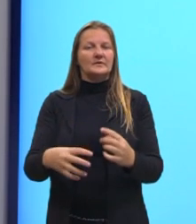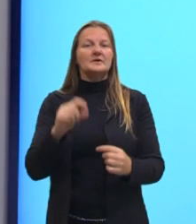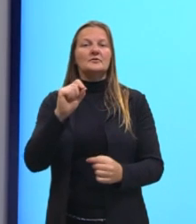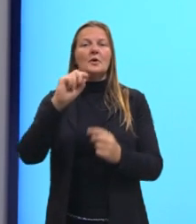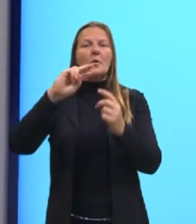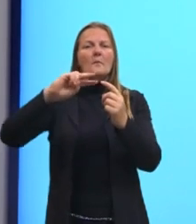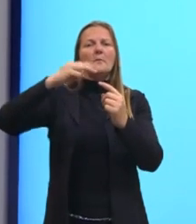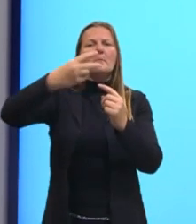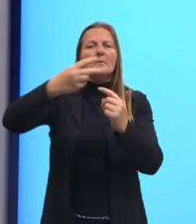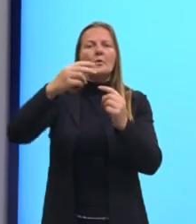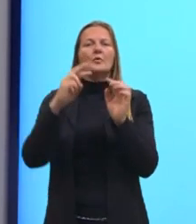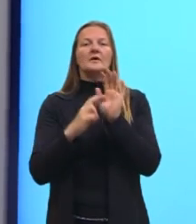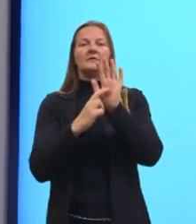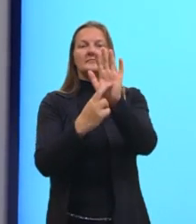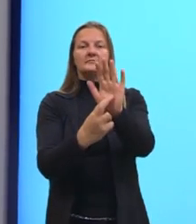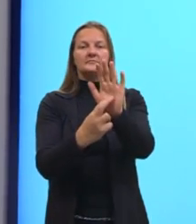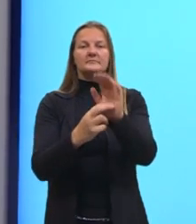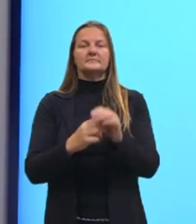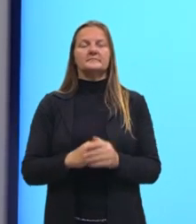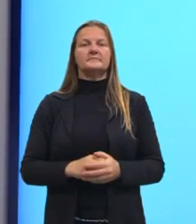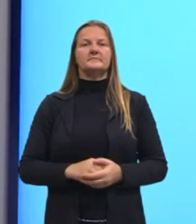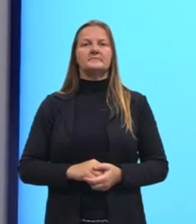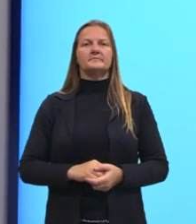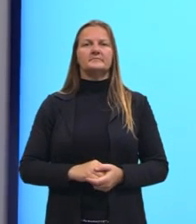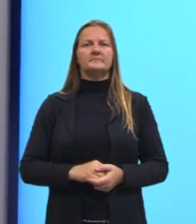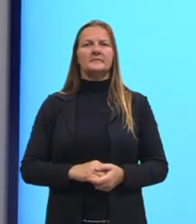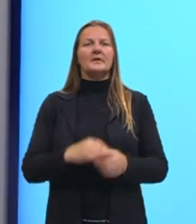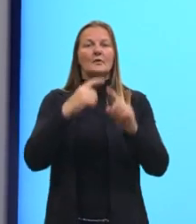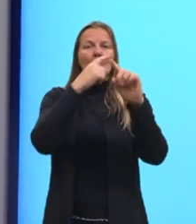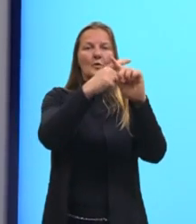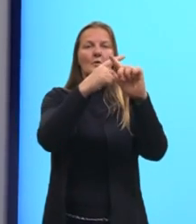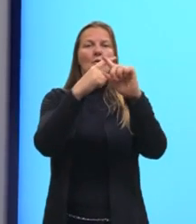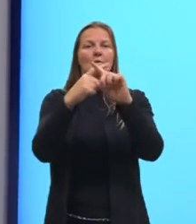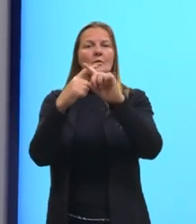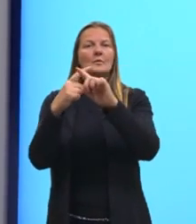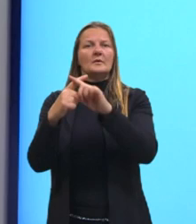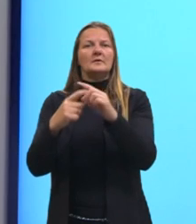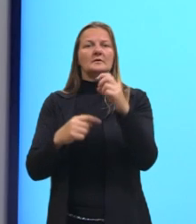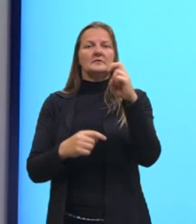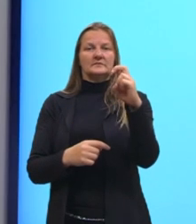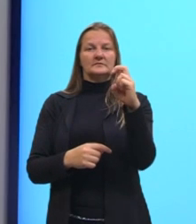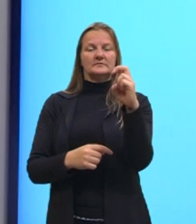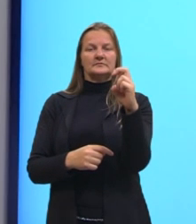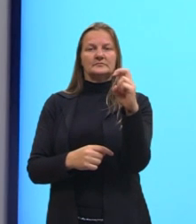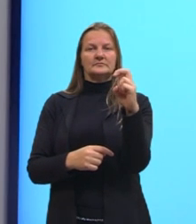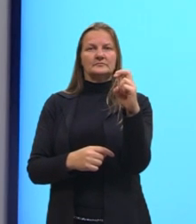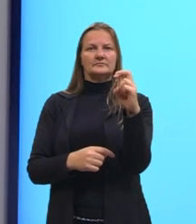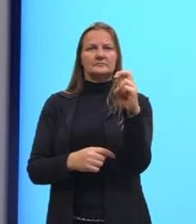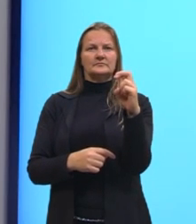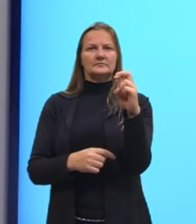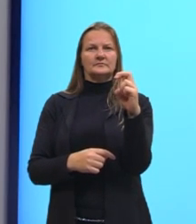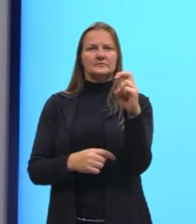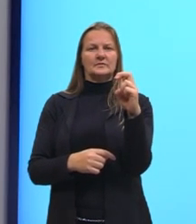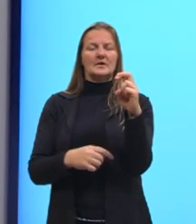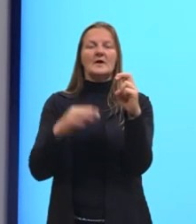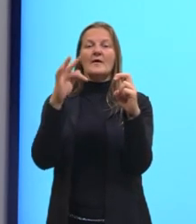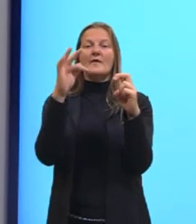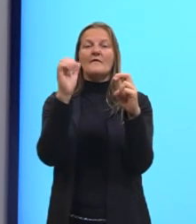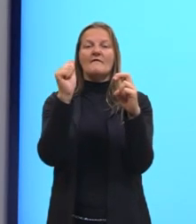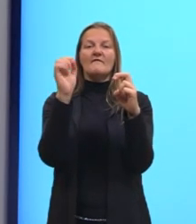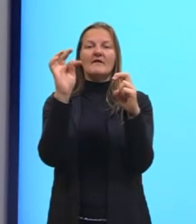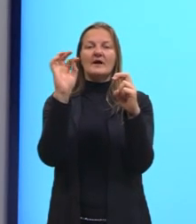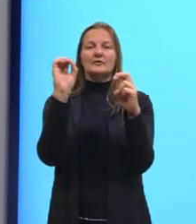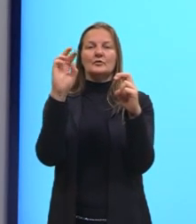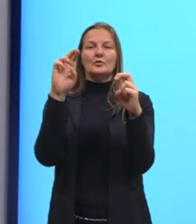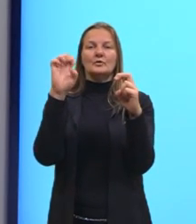é potência mas o que que ela representa Então ela representa multiplicação de fatores iguais e os fatores eles são chamados